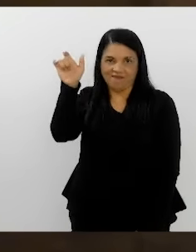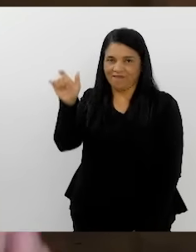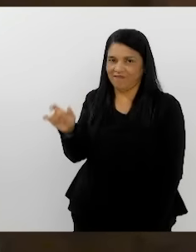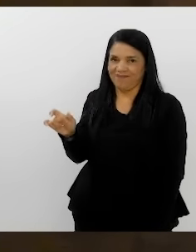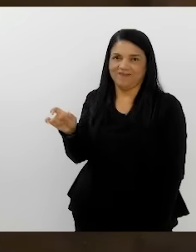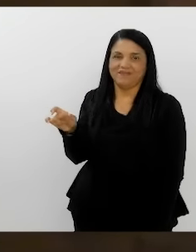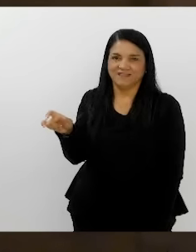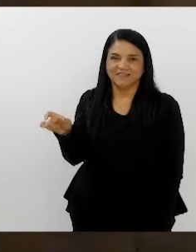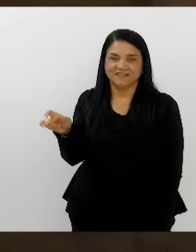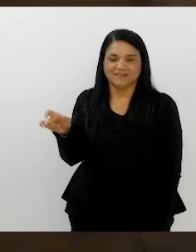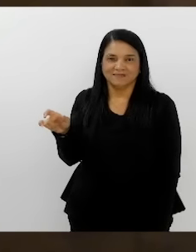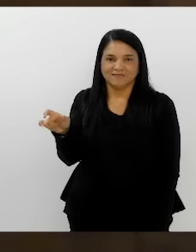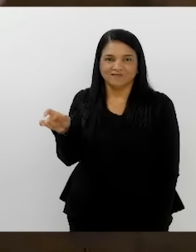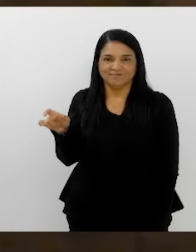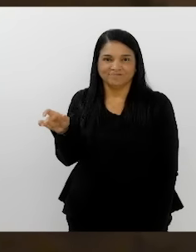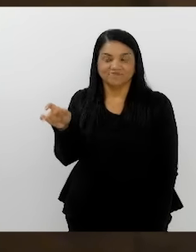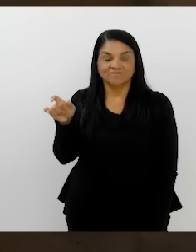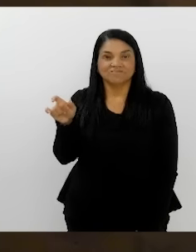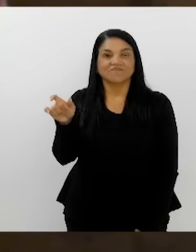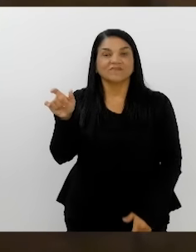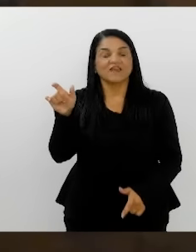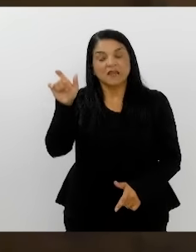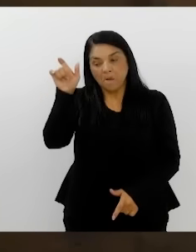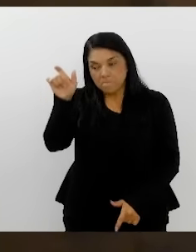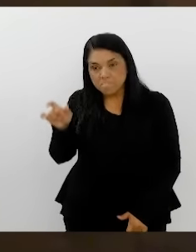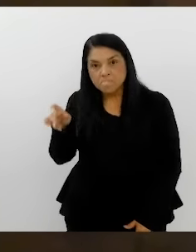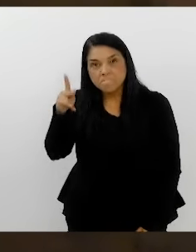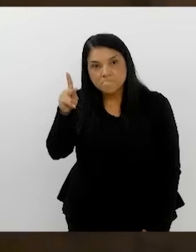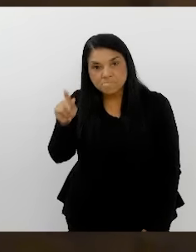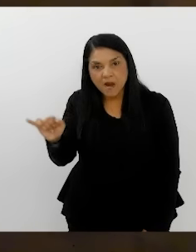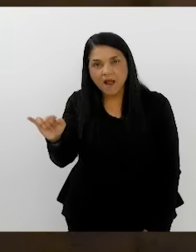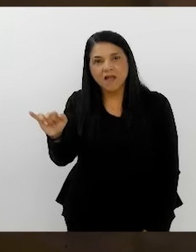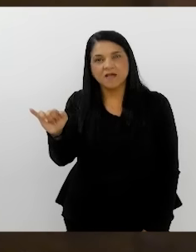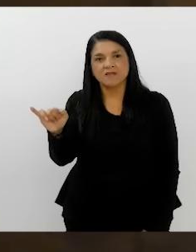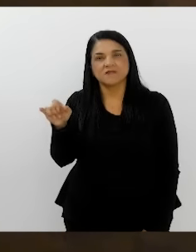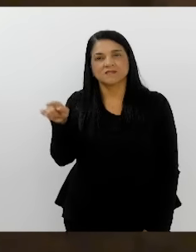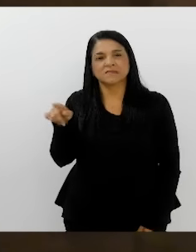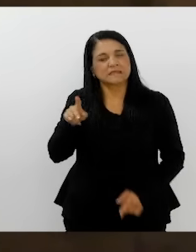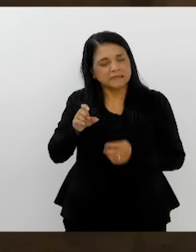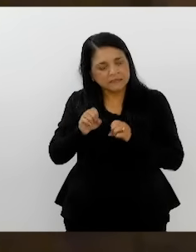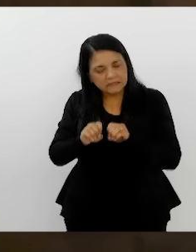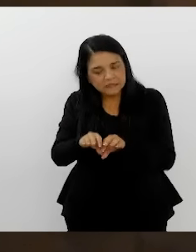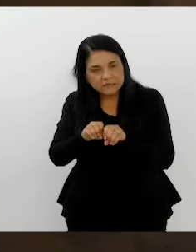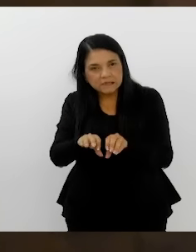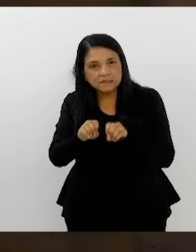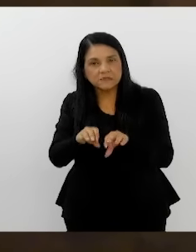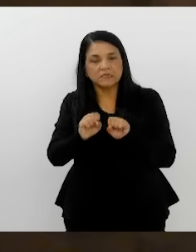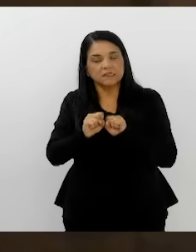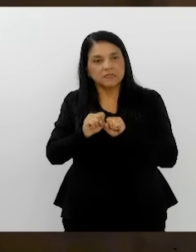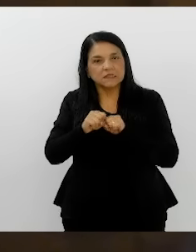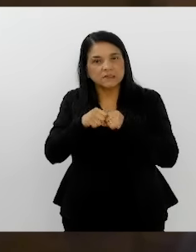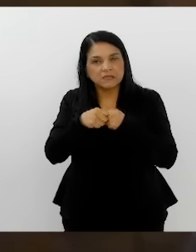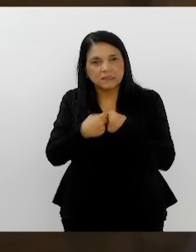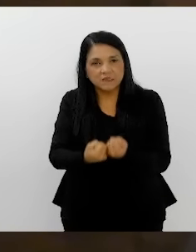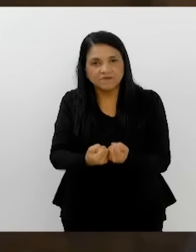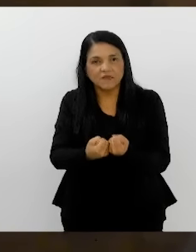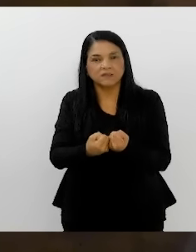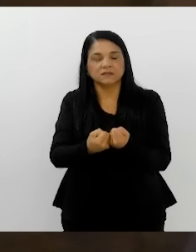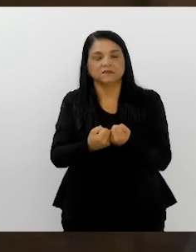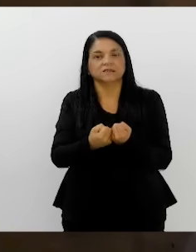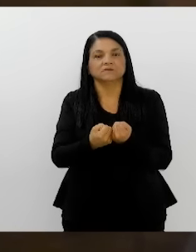mas porque ele é pai, mas é um pai que sempre nos ensinou e defendeu a Santa